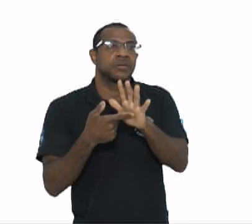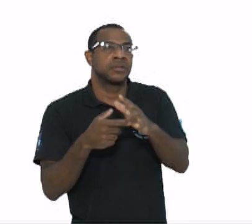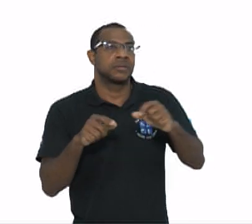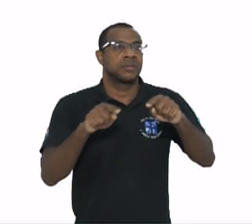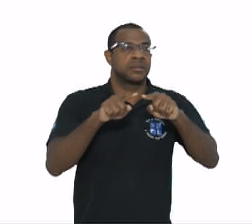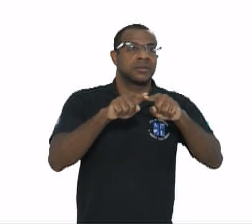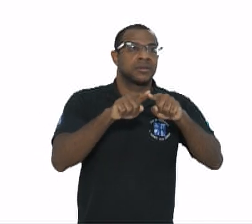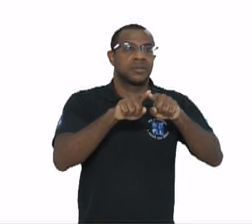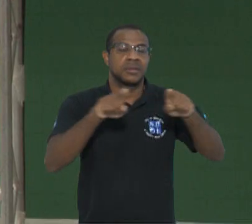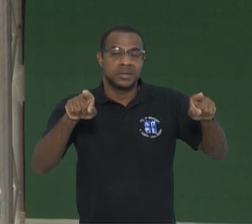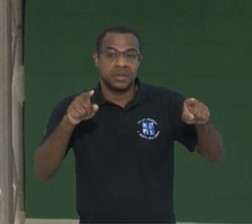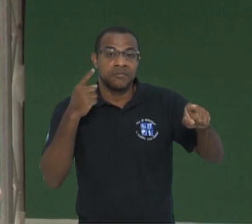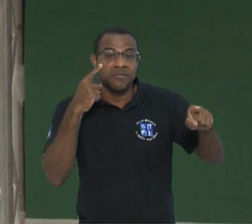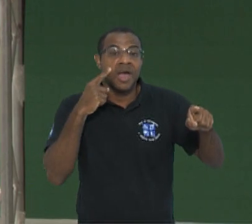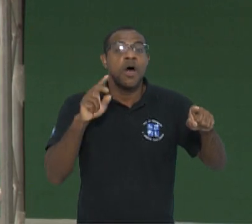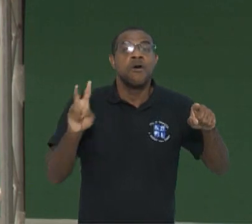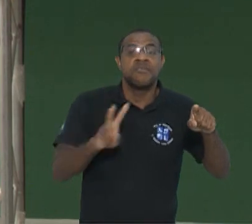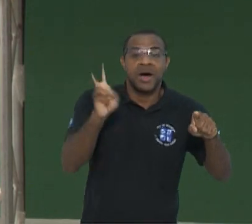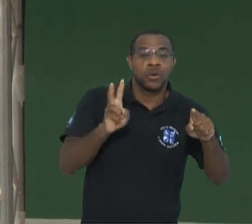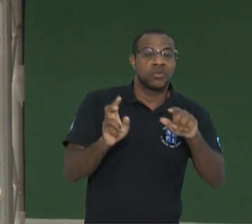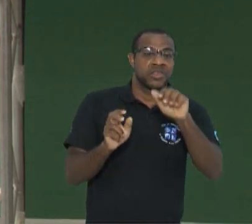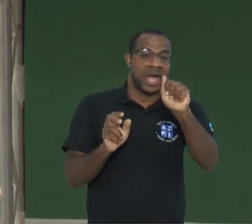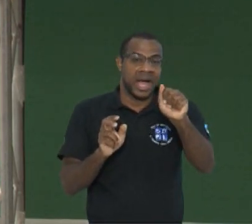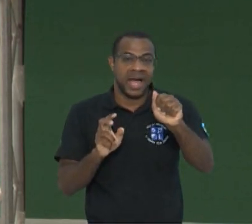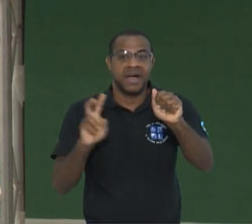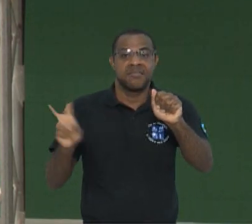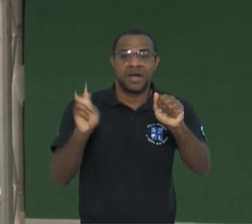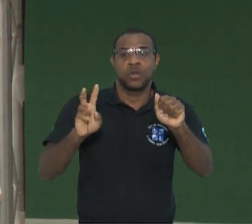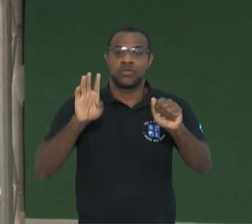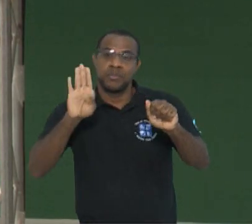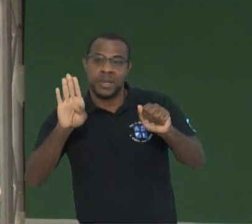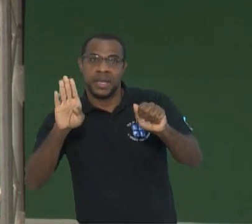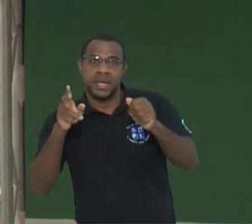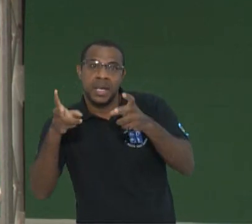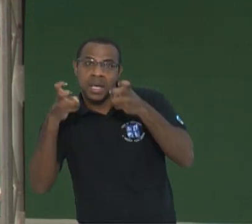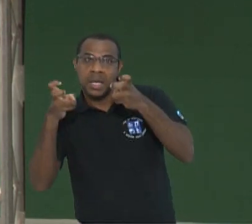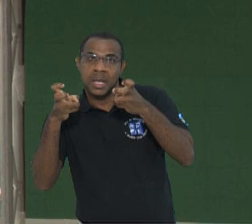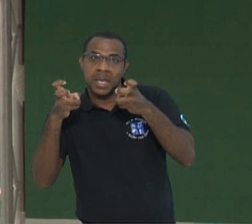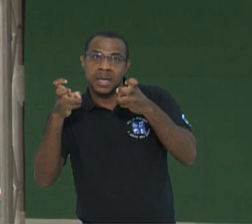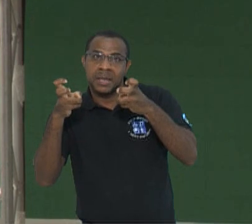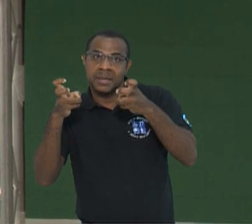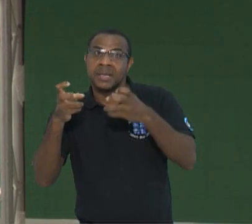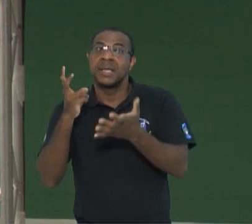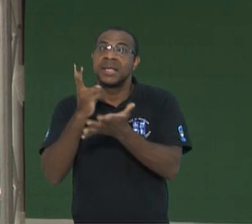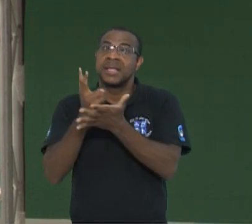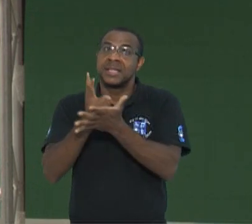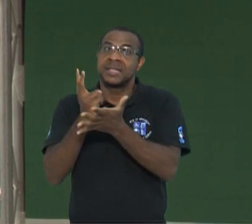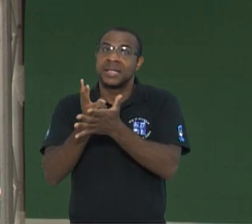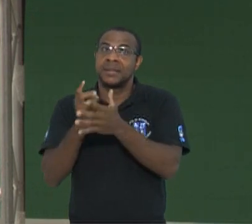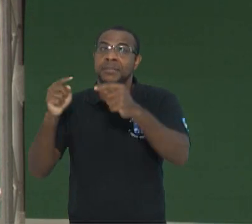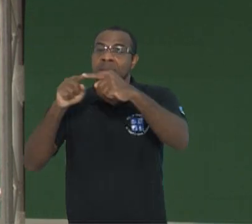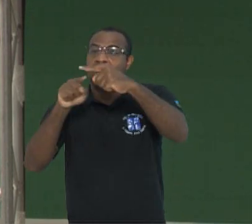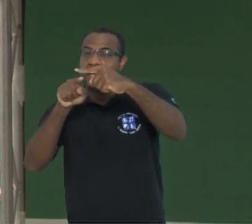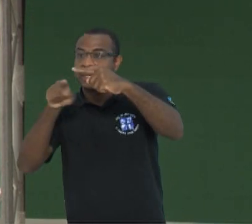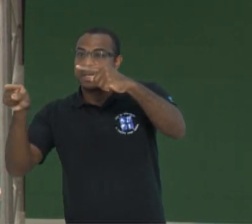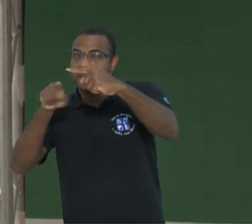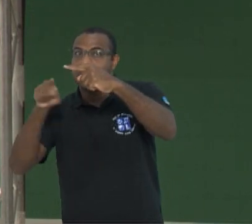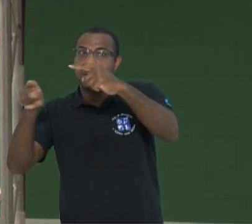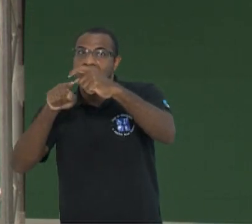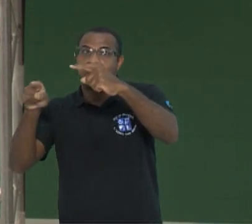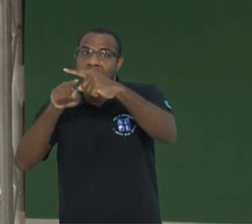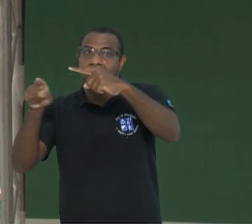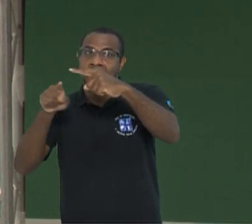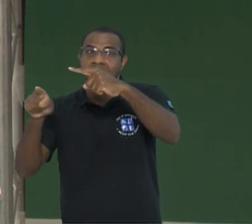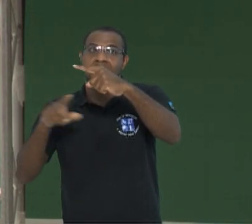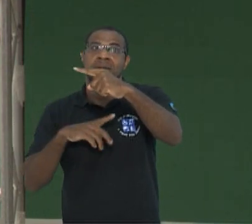quanto vale A e quanto vale o B, como? Eu sei que sempre primeiro eu tenho A ao quadrado. A ao